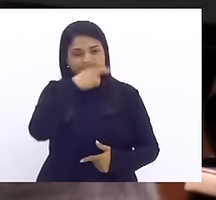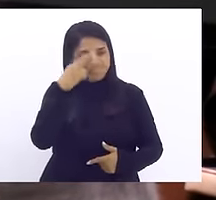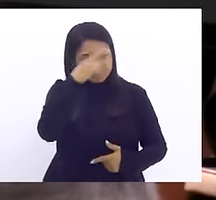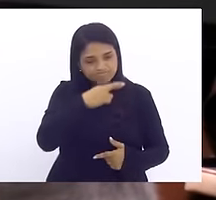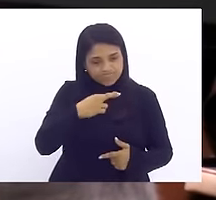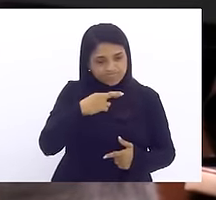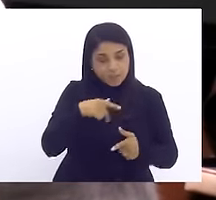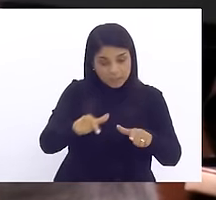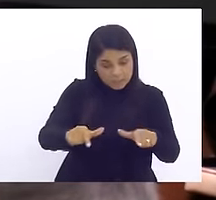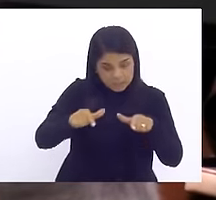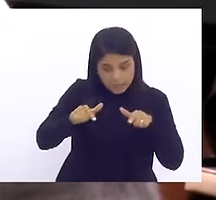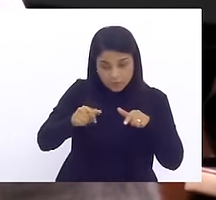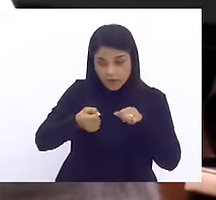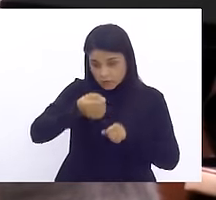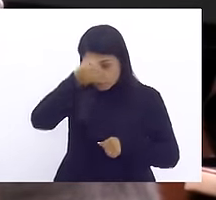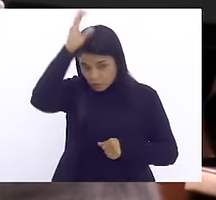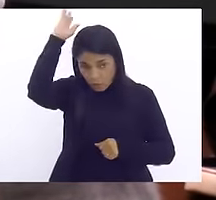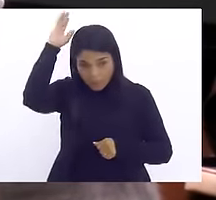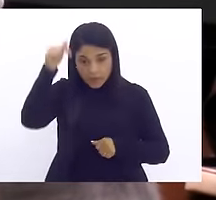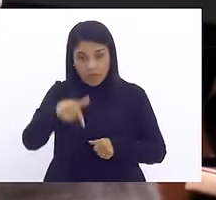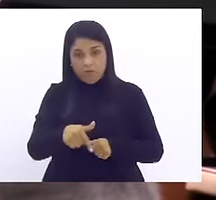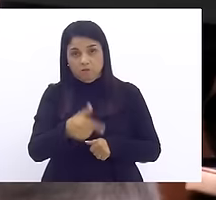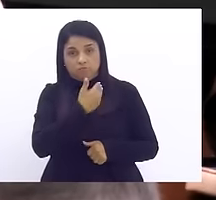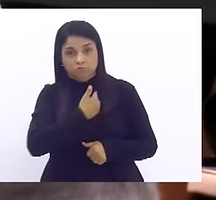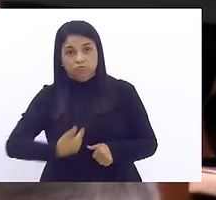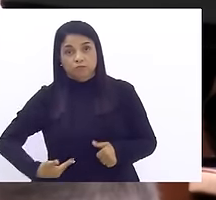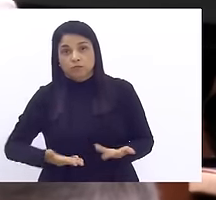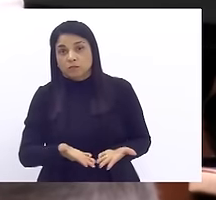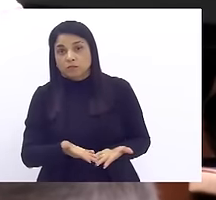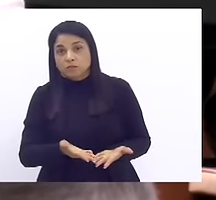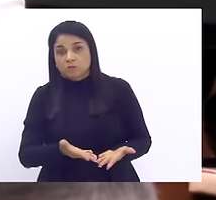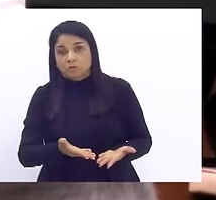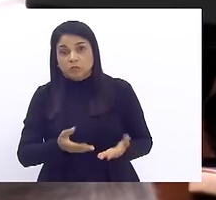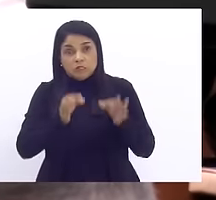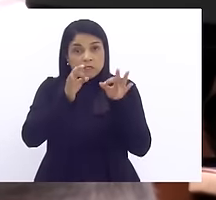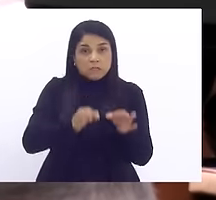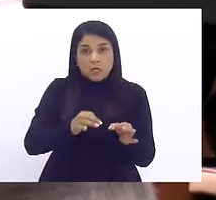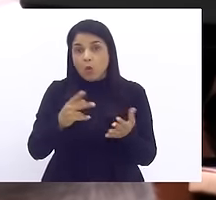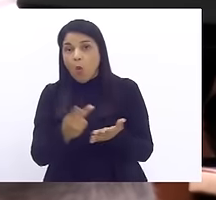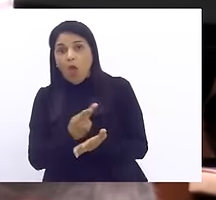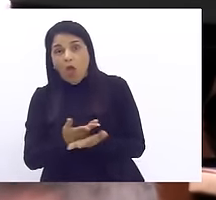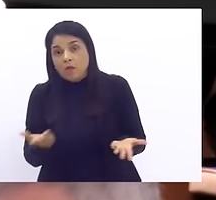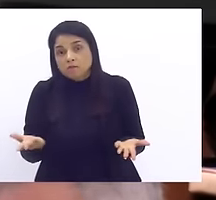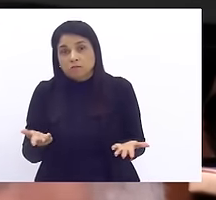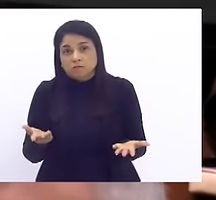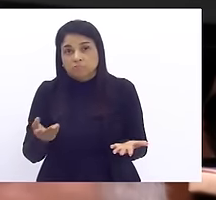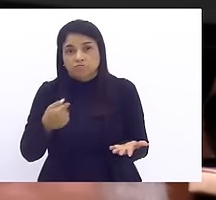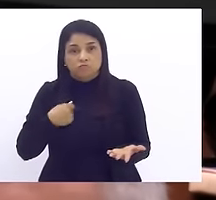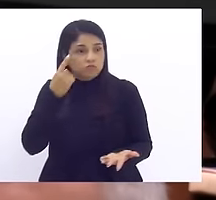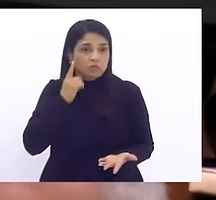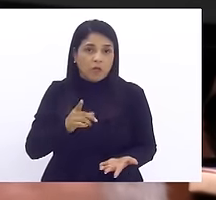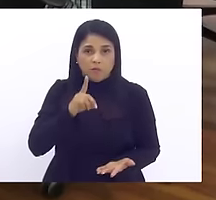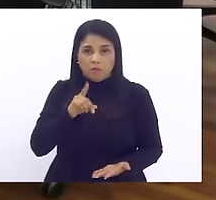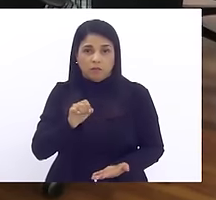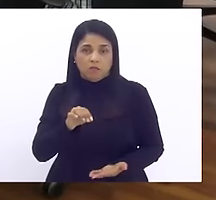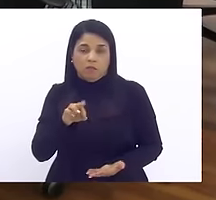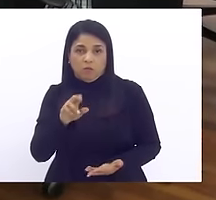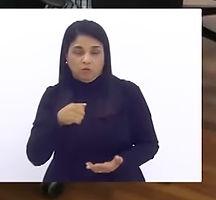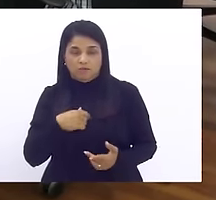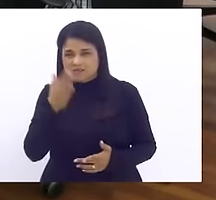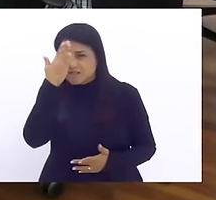se aquele certificado que foi emitido por uma autoridade pública ele está correto ou não a senhora sabe então que é 10 dias